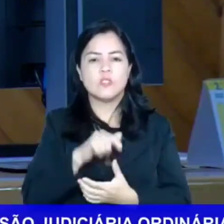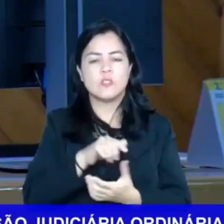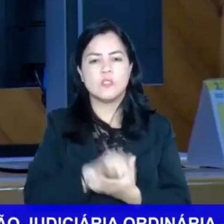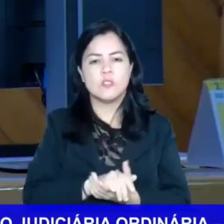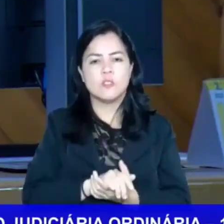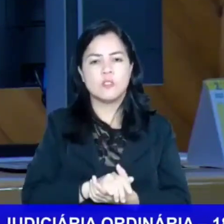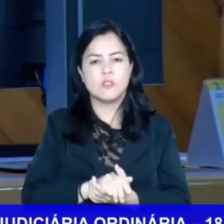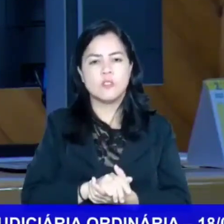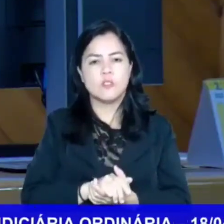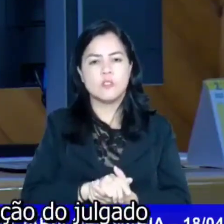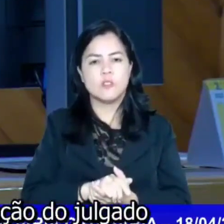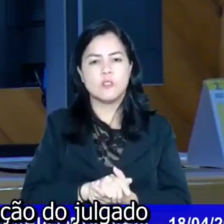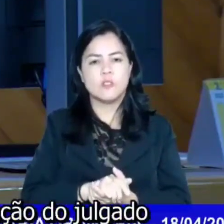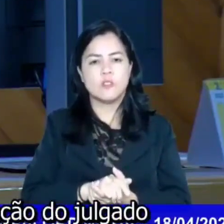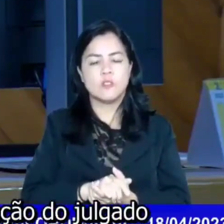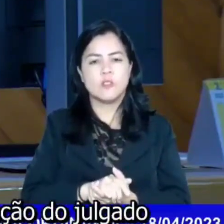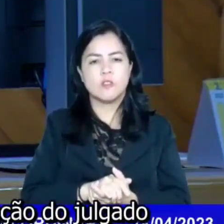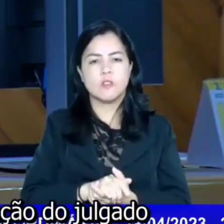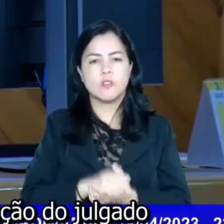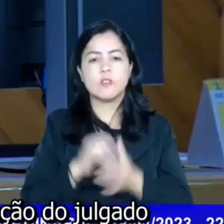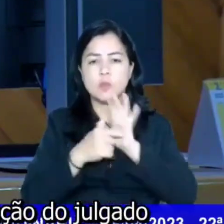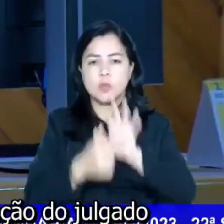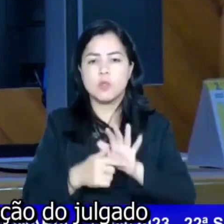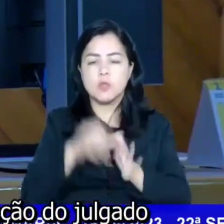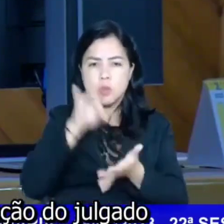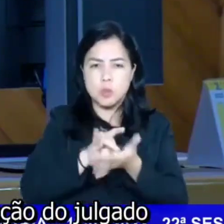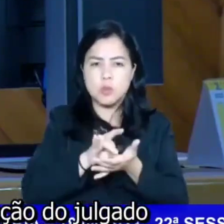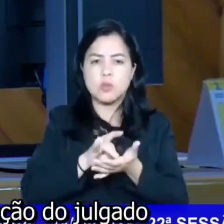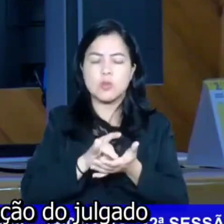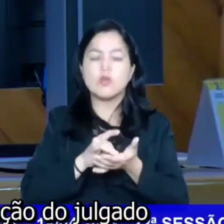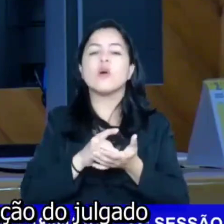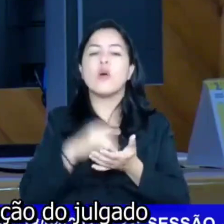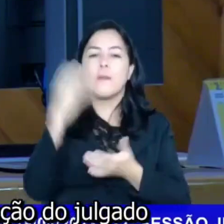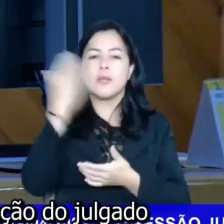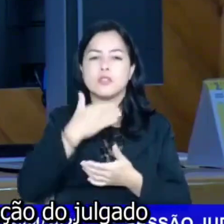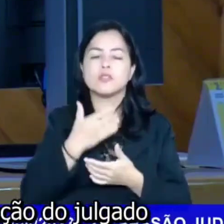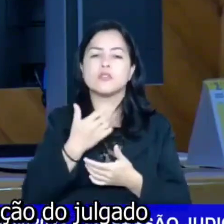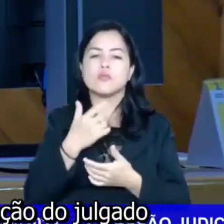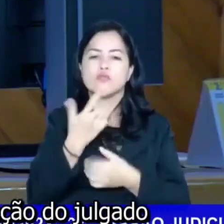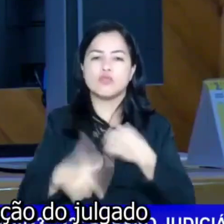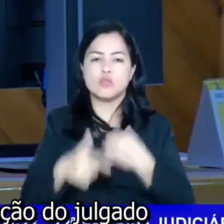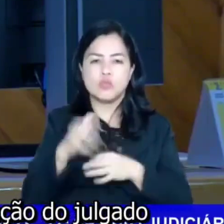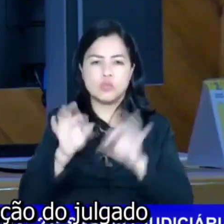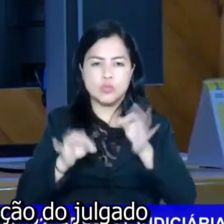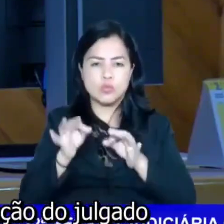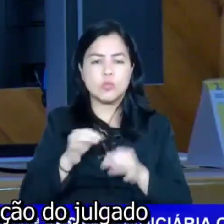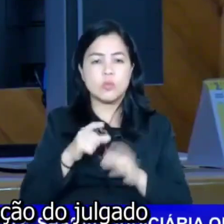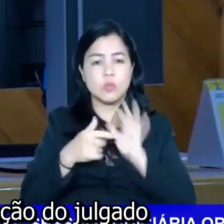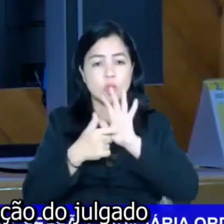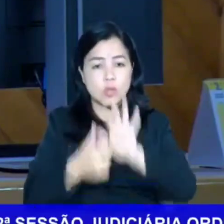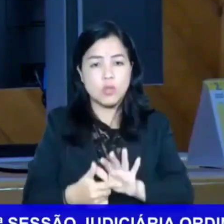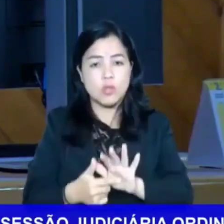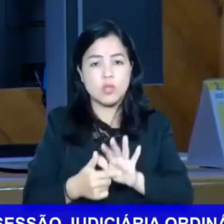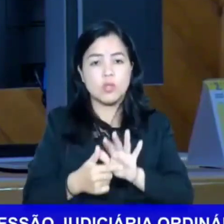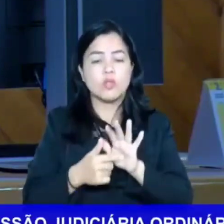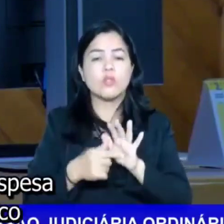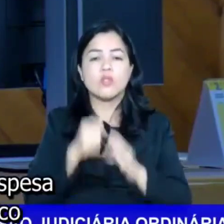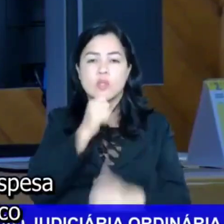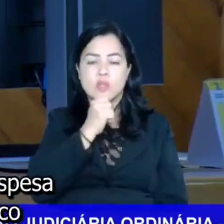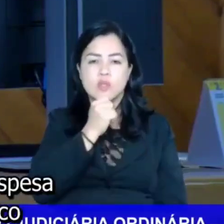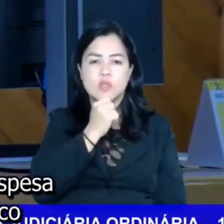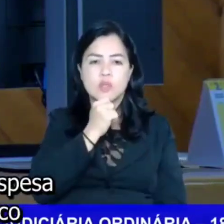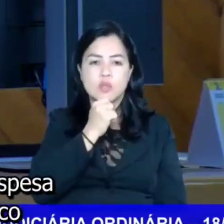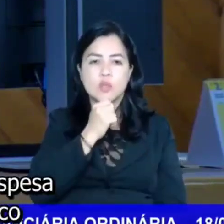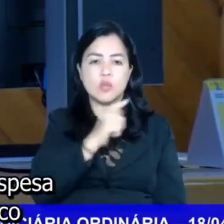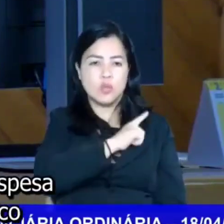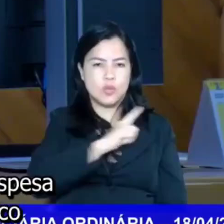incipiente a prestação jurisdicional. Alegou ainda que a afirmação do julgado de que